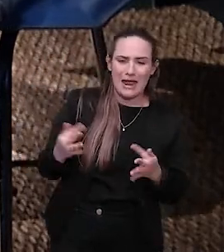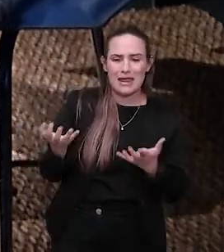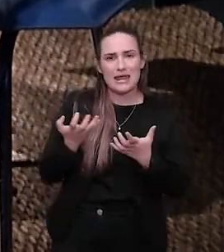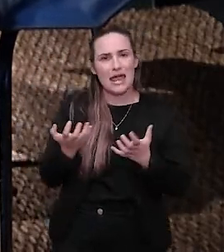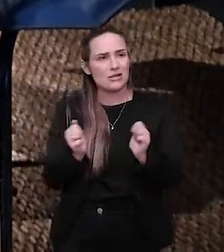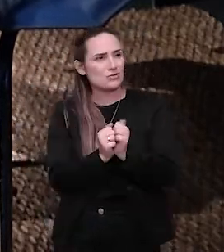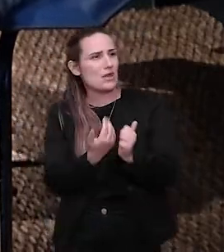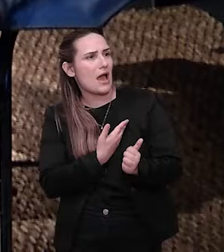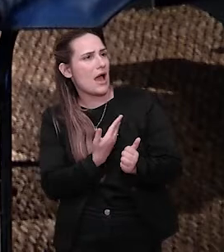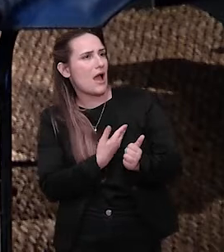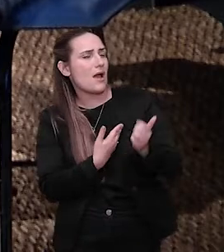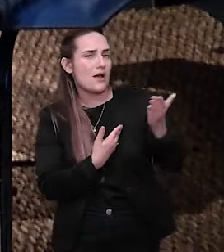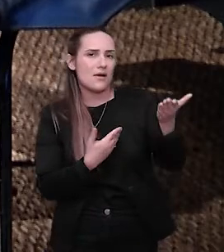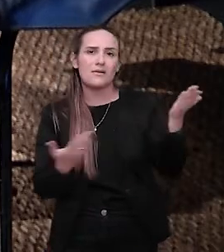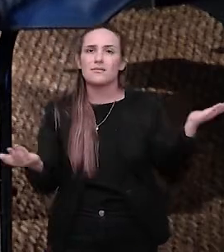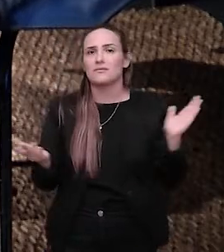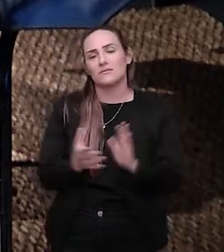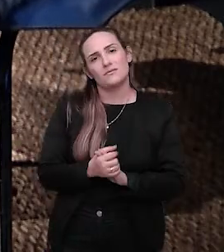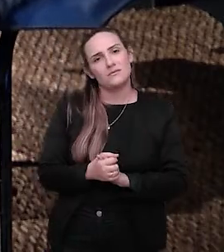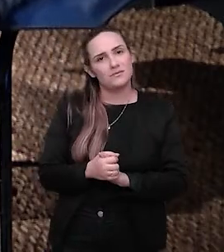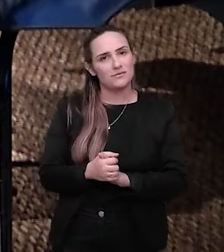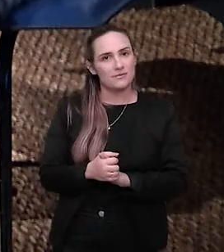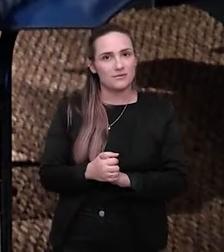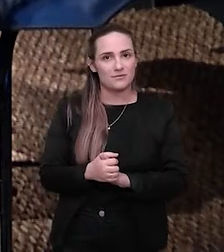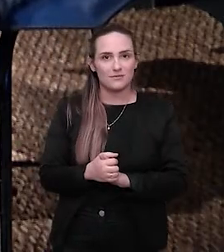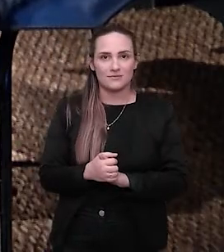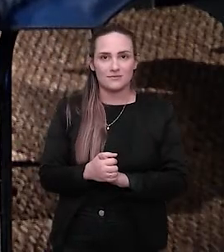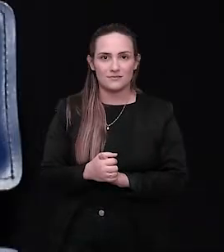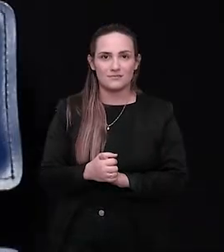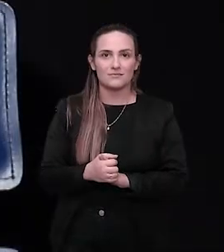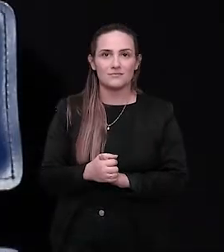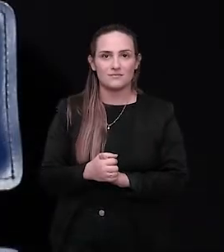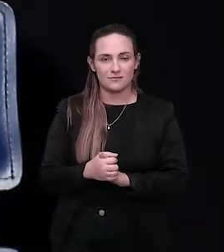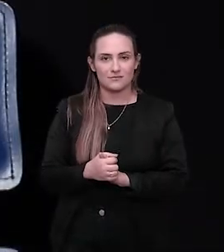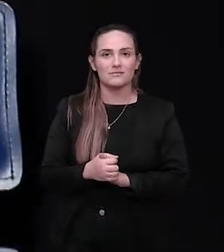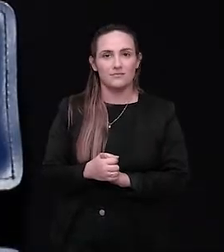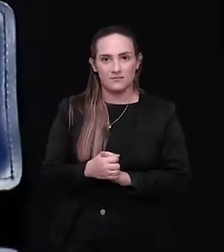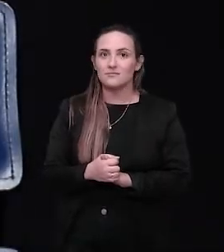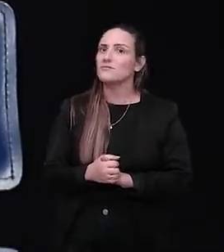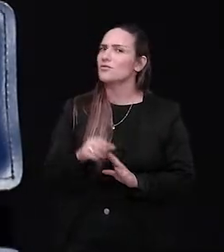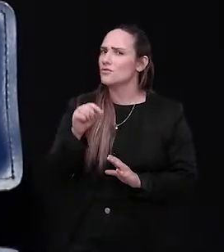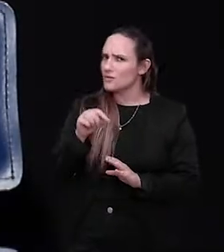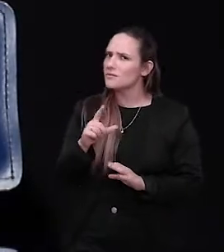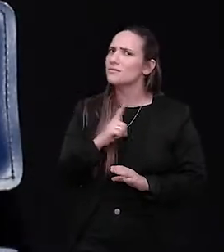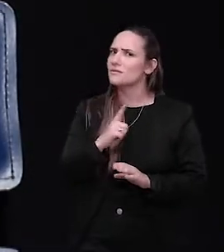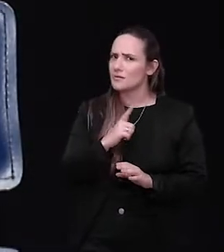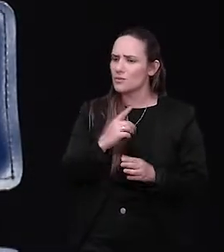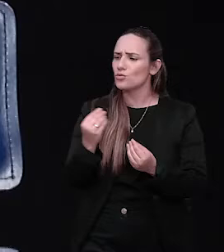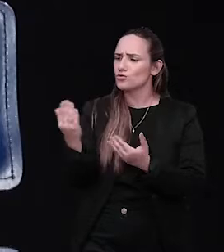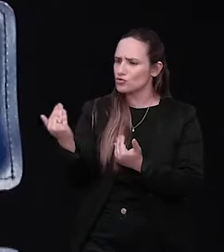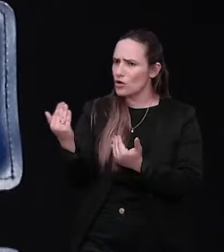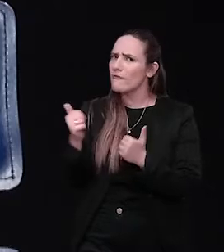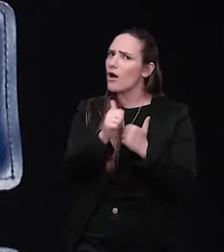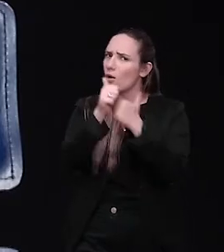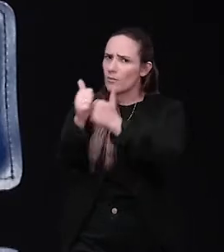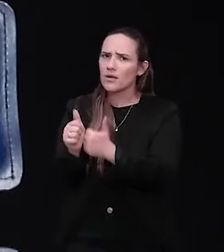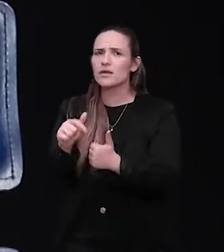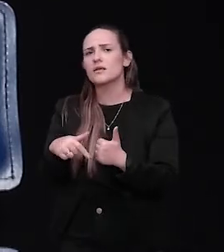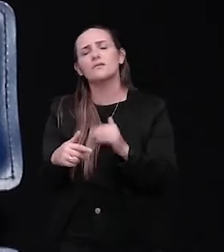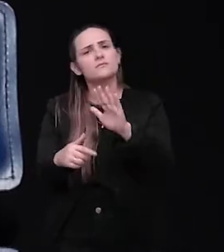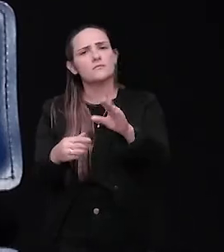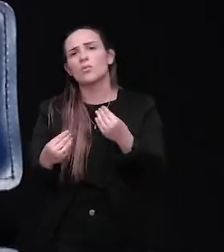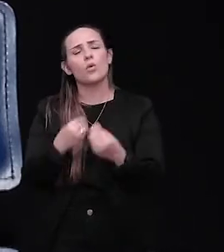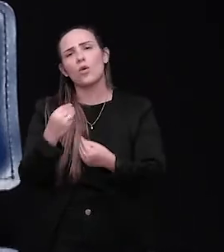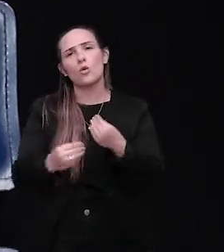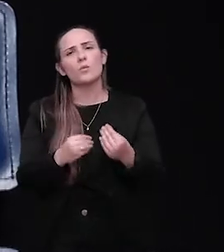Imagina. Porque dói as costas, a vontade de tomar tereré, os amigos chamam para sair. Doutor Alexandre, não vai perder teu raciocínio, que é nessa toada aí mesmo, né?